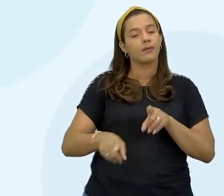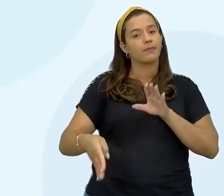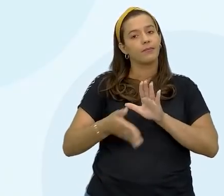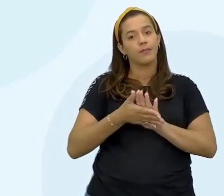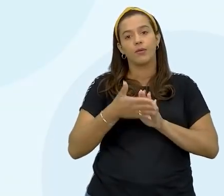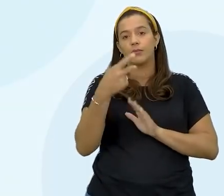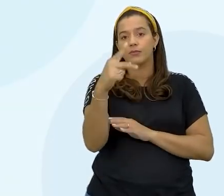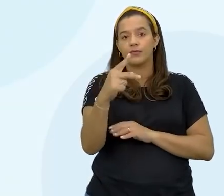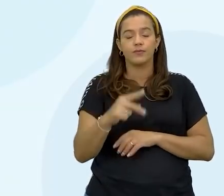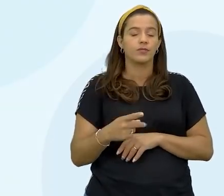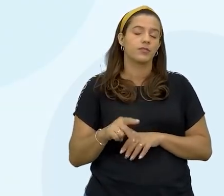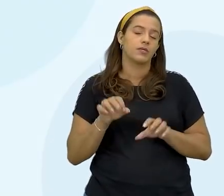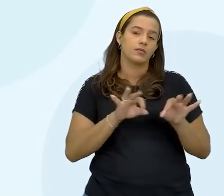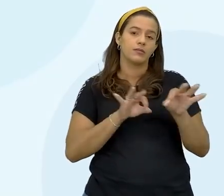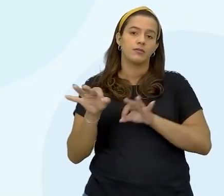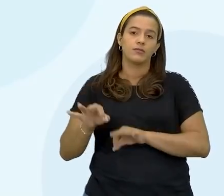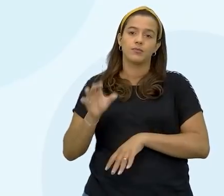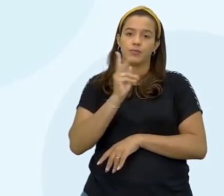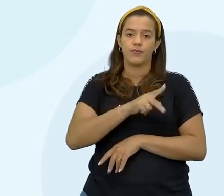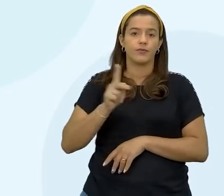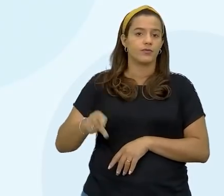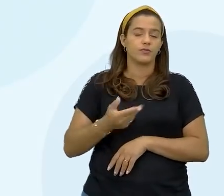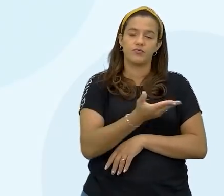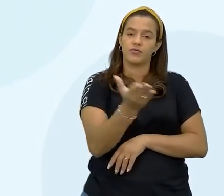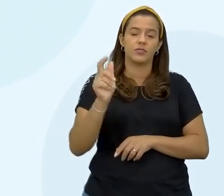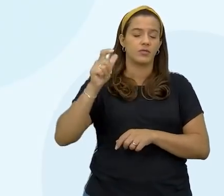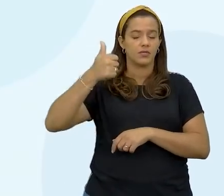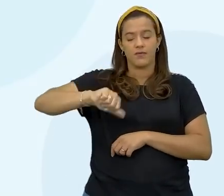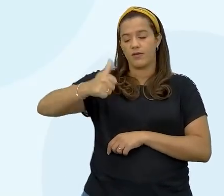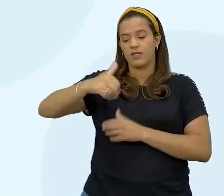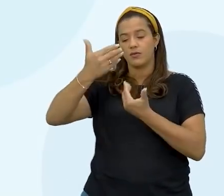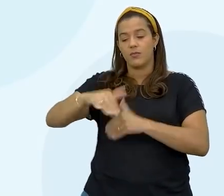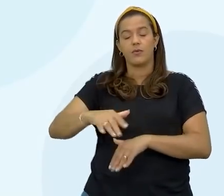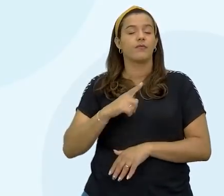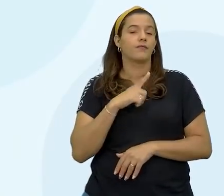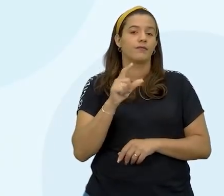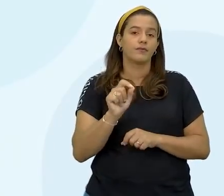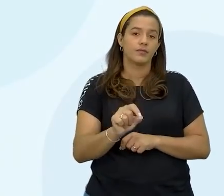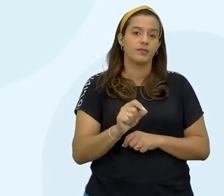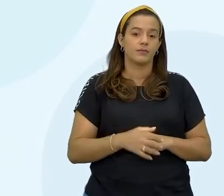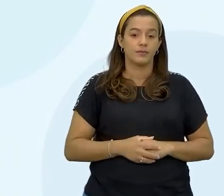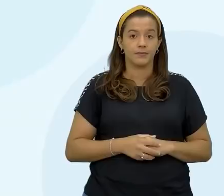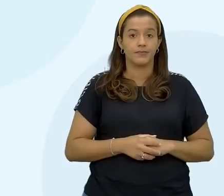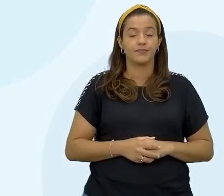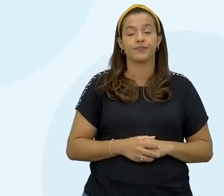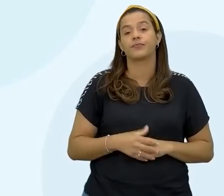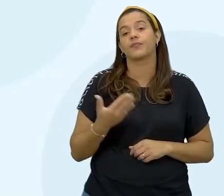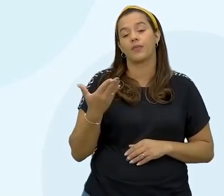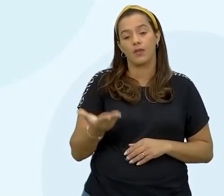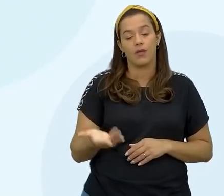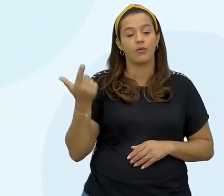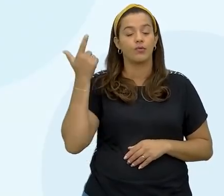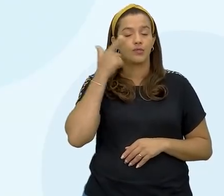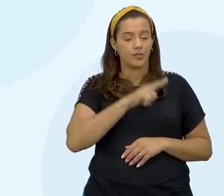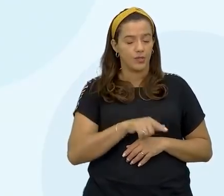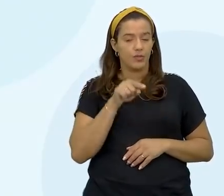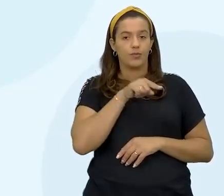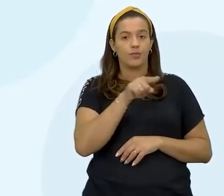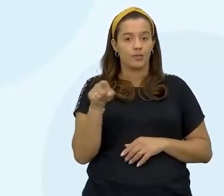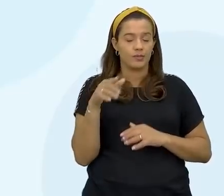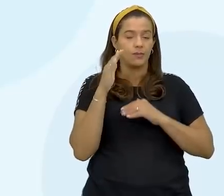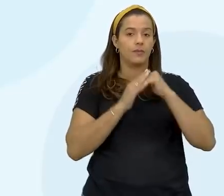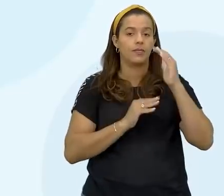próprias avaliações feitas pelos professores, certo? Então, chegou-se àquele diagnóstico de